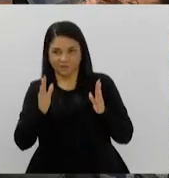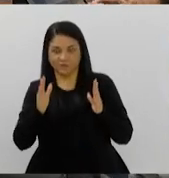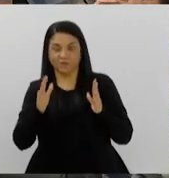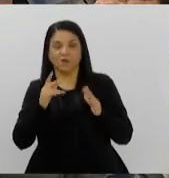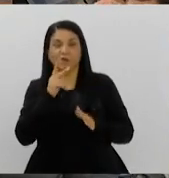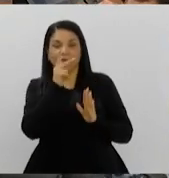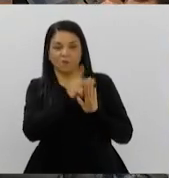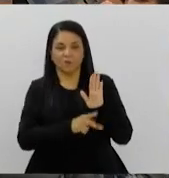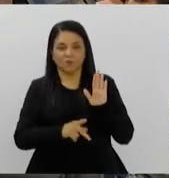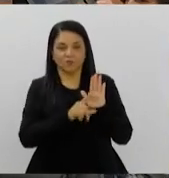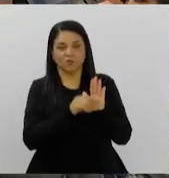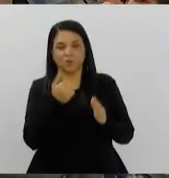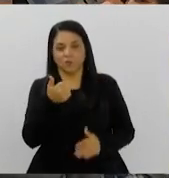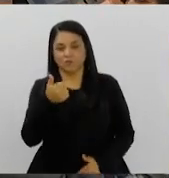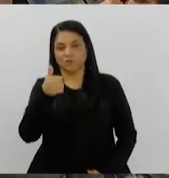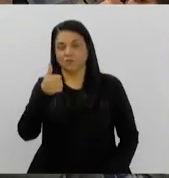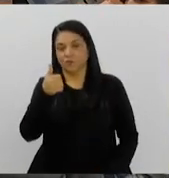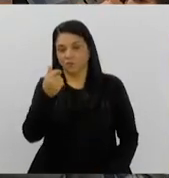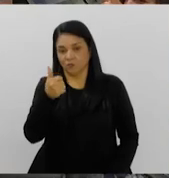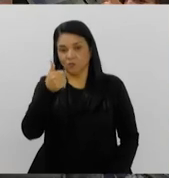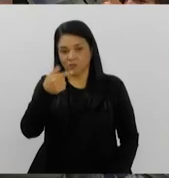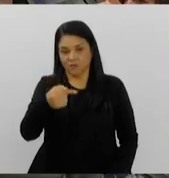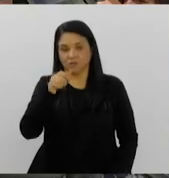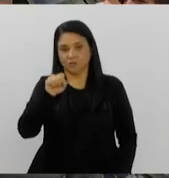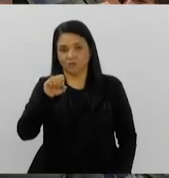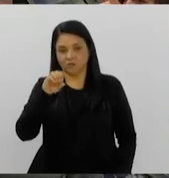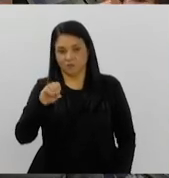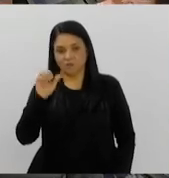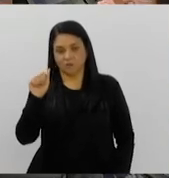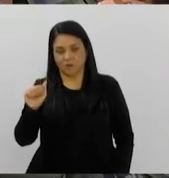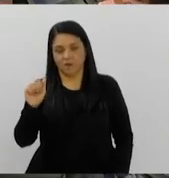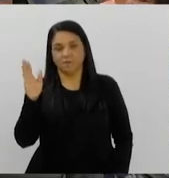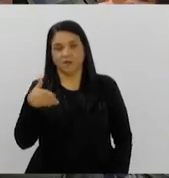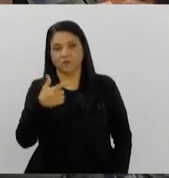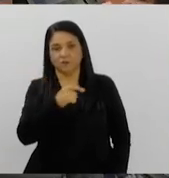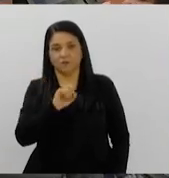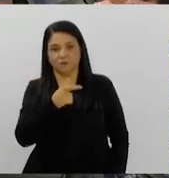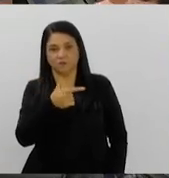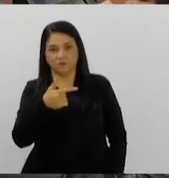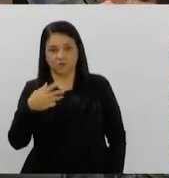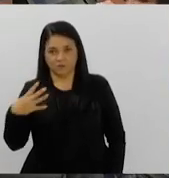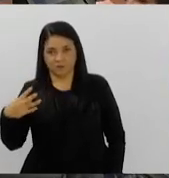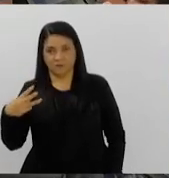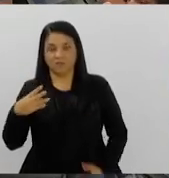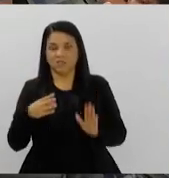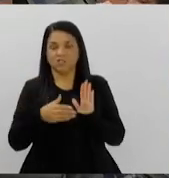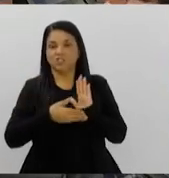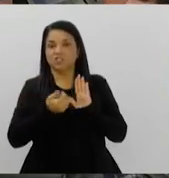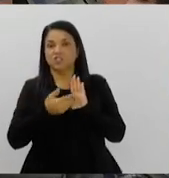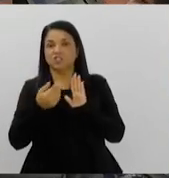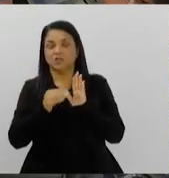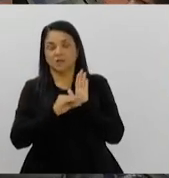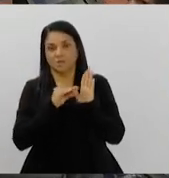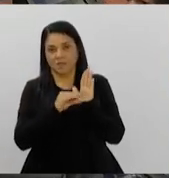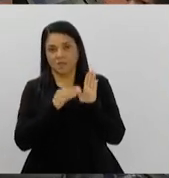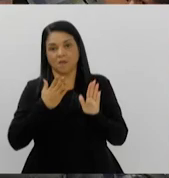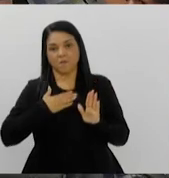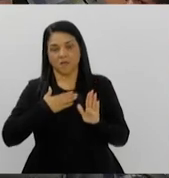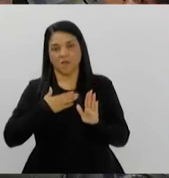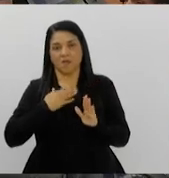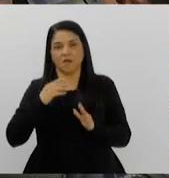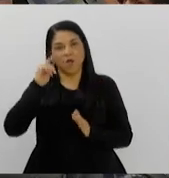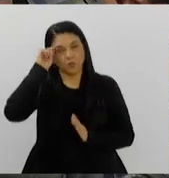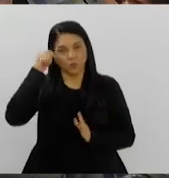projeto 1780 de 23 do deputado Luiz Paulo e retira a emenda, que é de minha autoria.